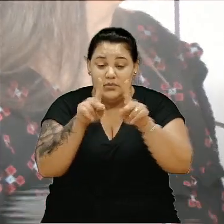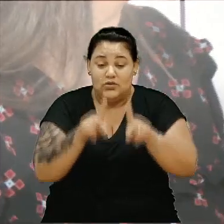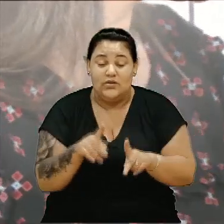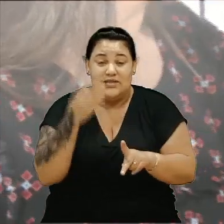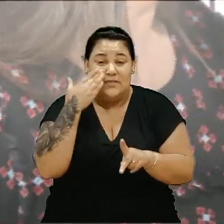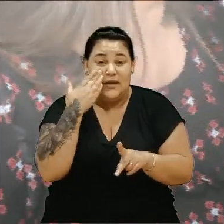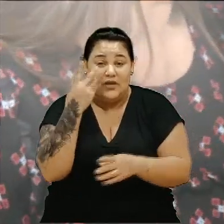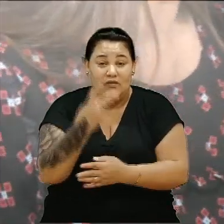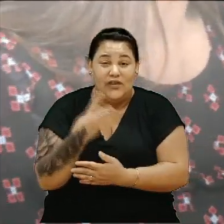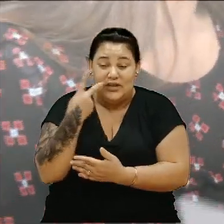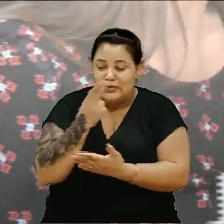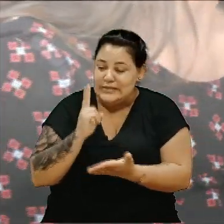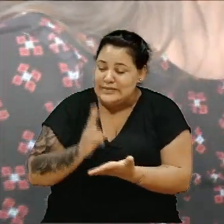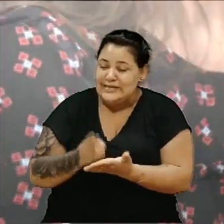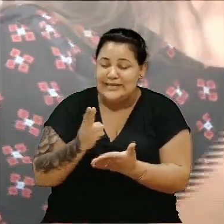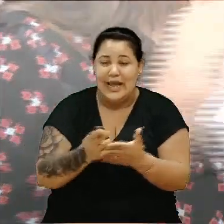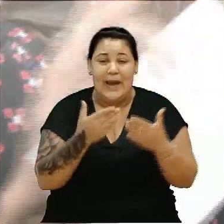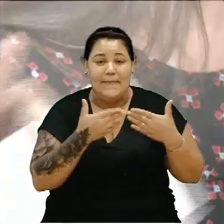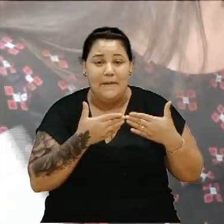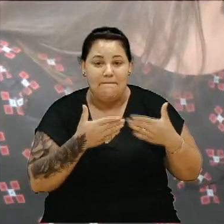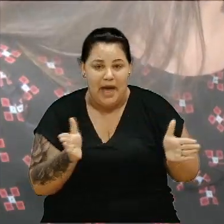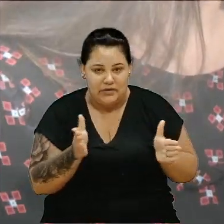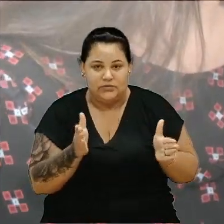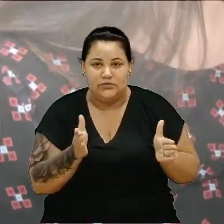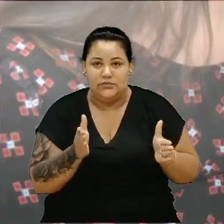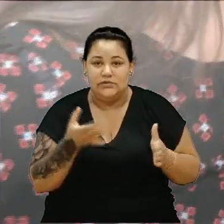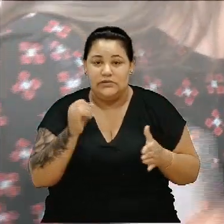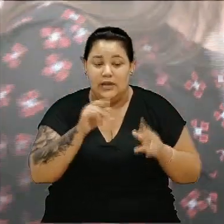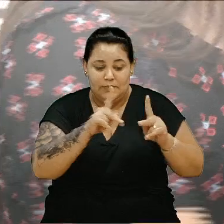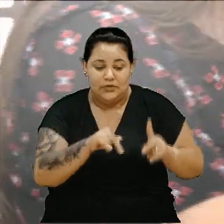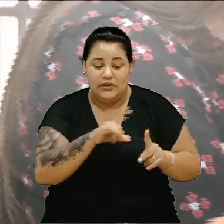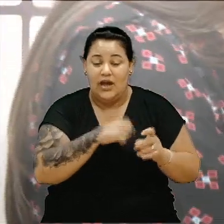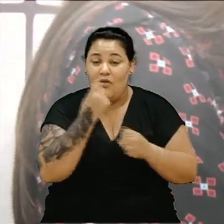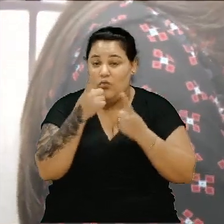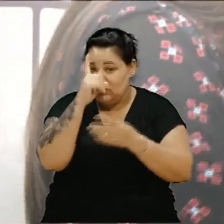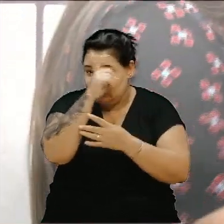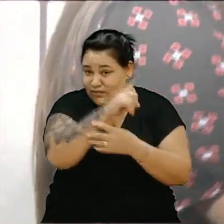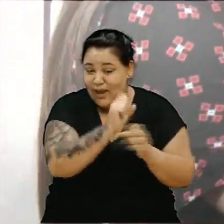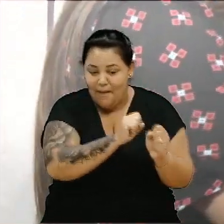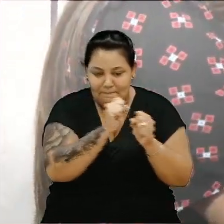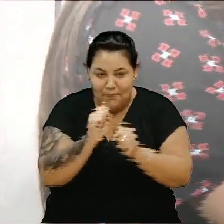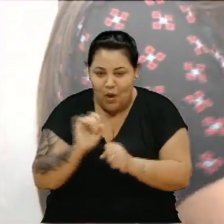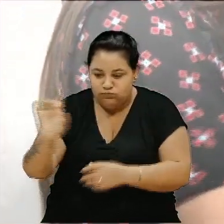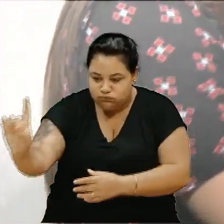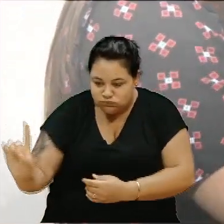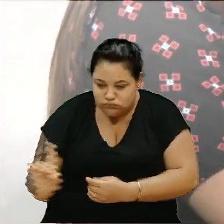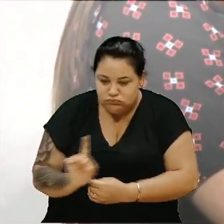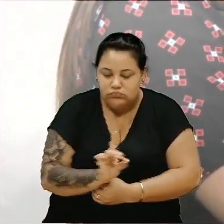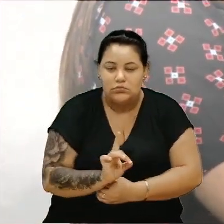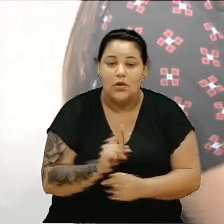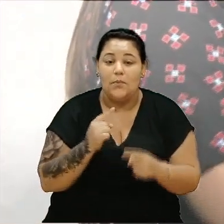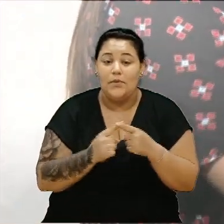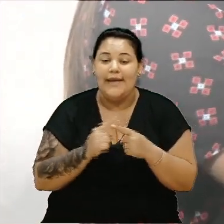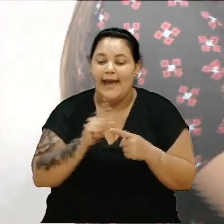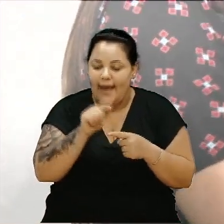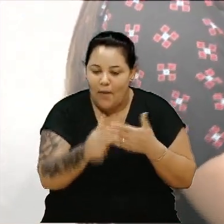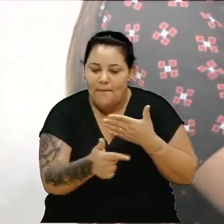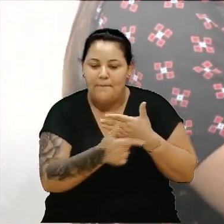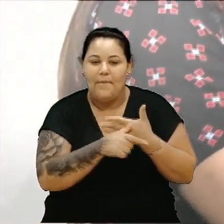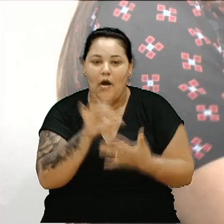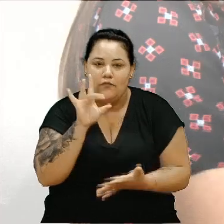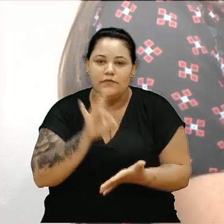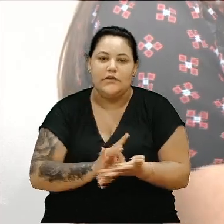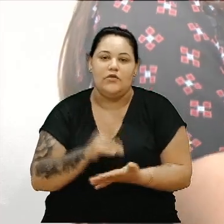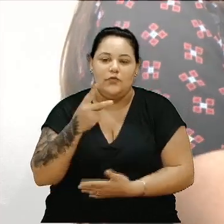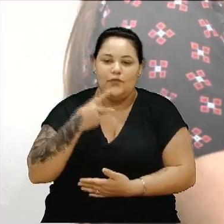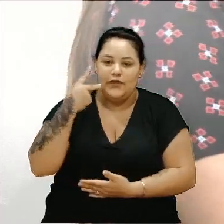estão sempre de portas abertas e se as pessoas têm alguma dificuldade, elas podem vir aqui justamente porque esse é o papel do vereador,